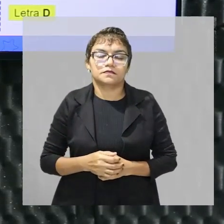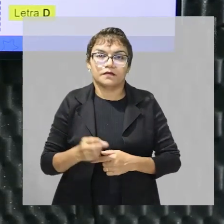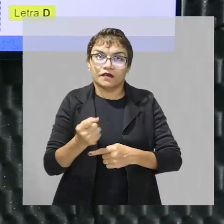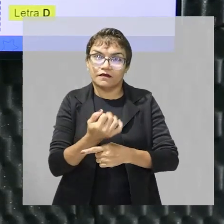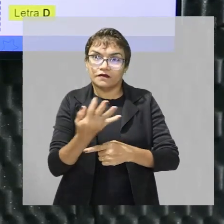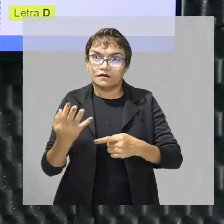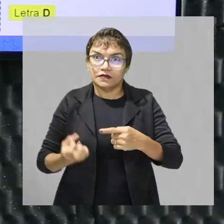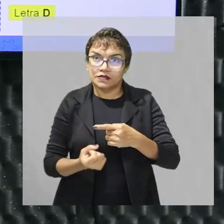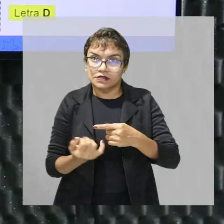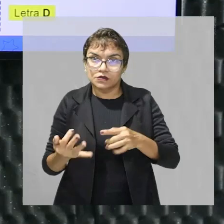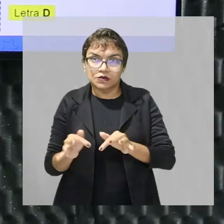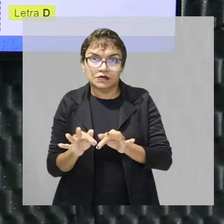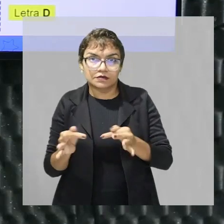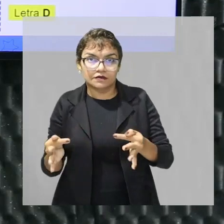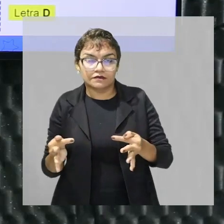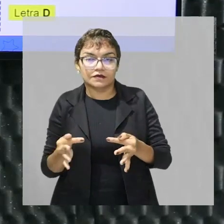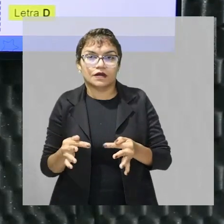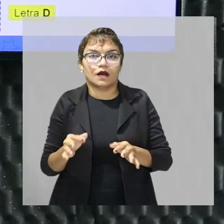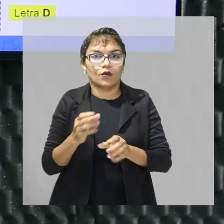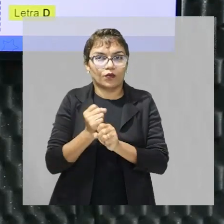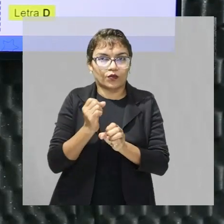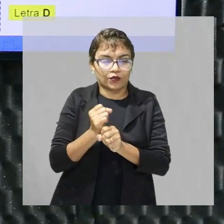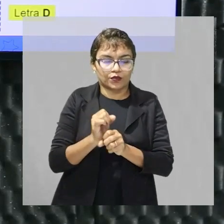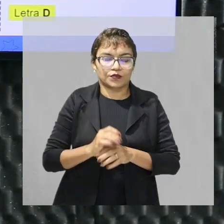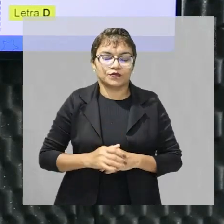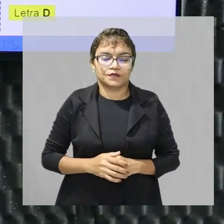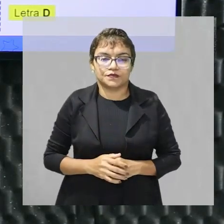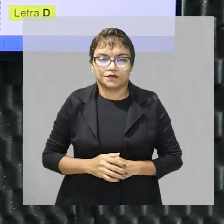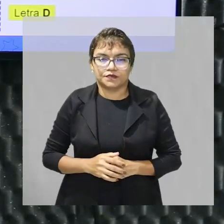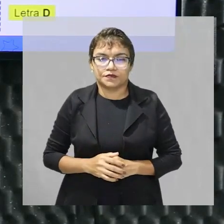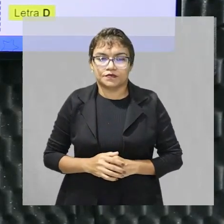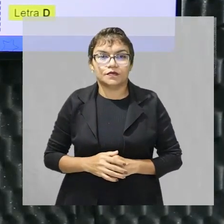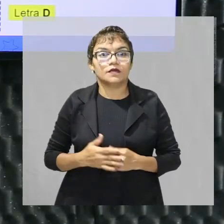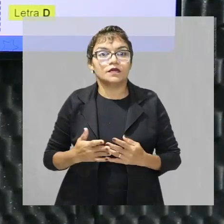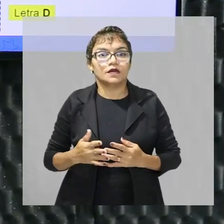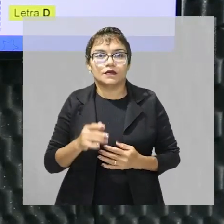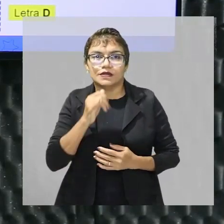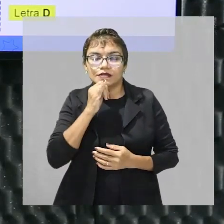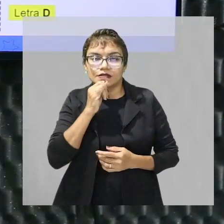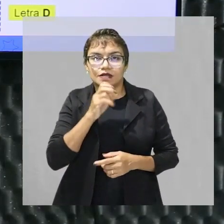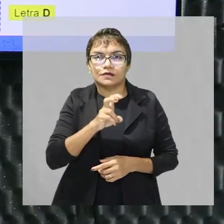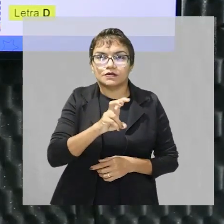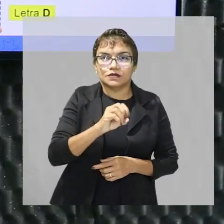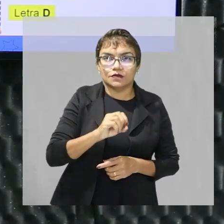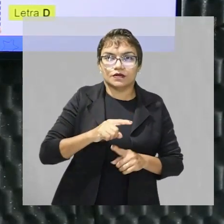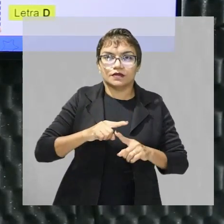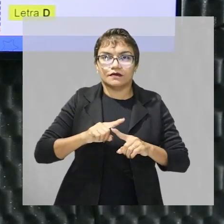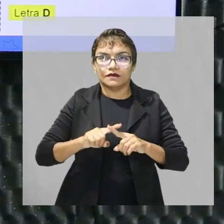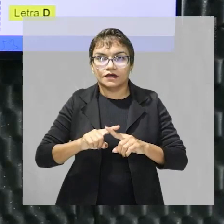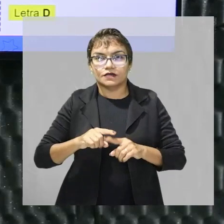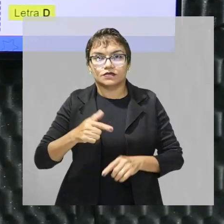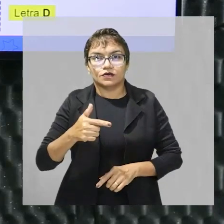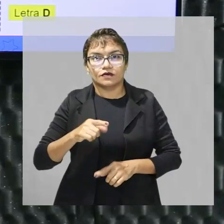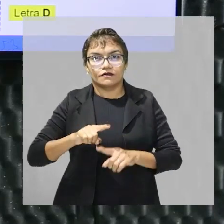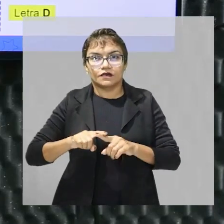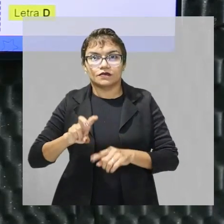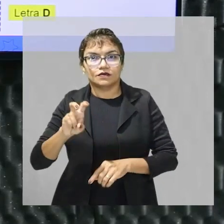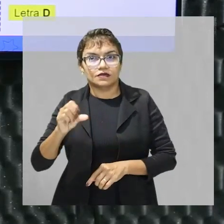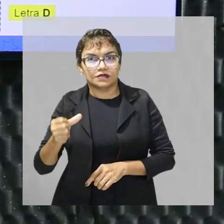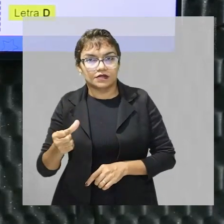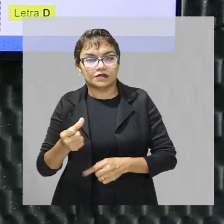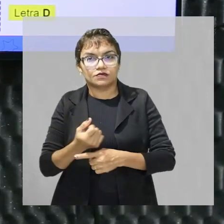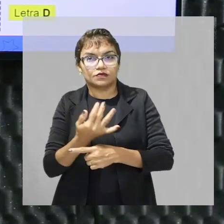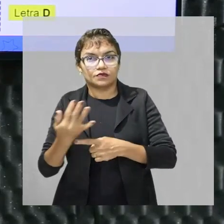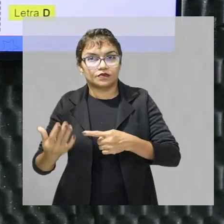ou simplificar o cálculo. Então, é o mesmo que 50 vezes 2 vezes 56 dividido